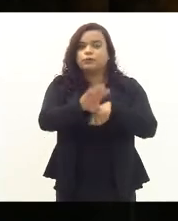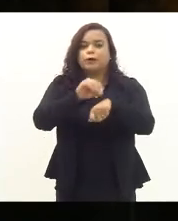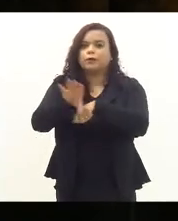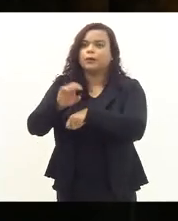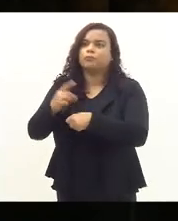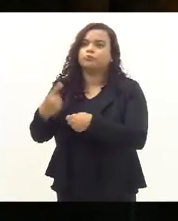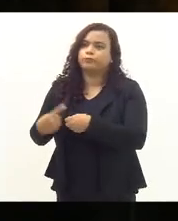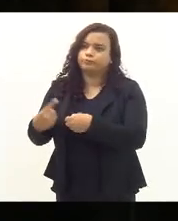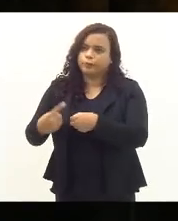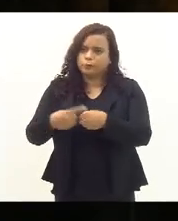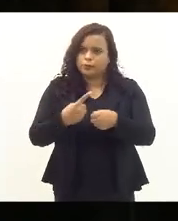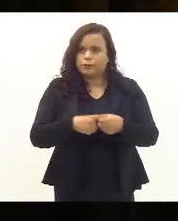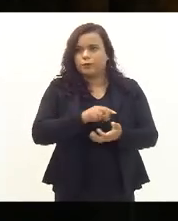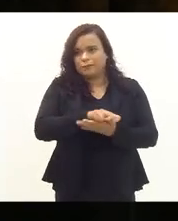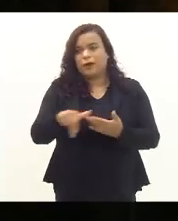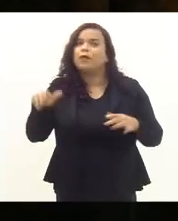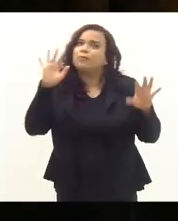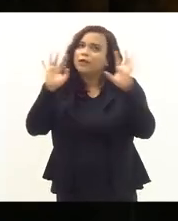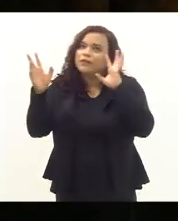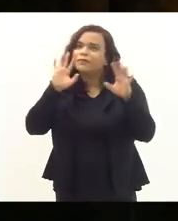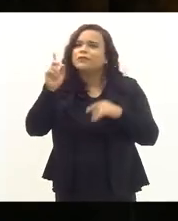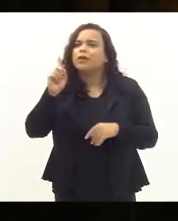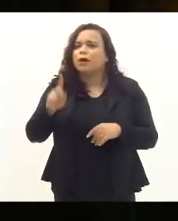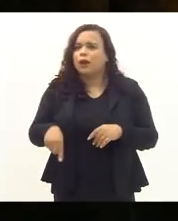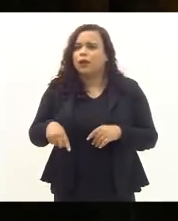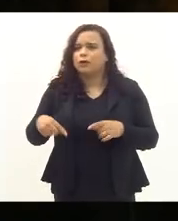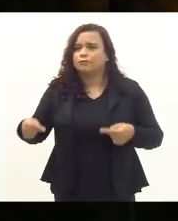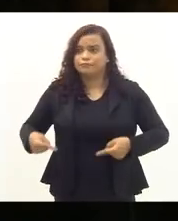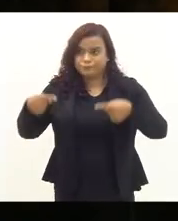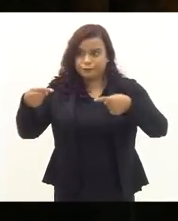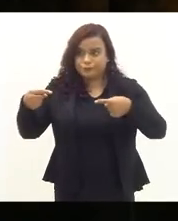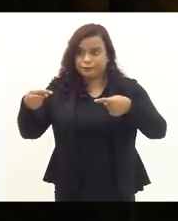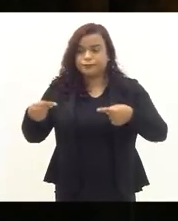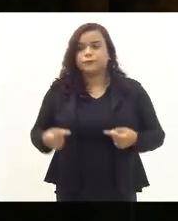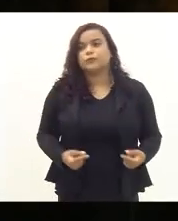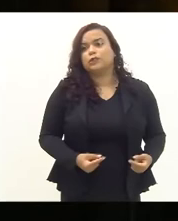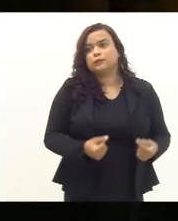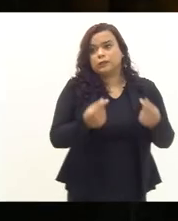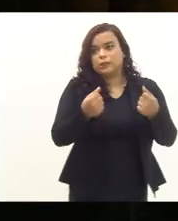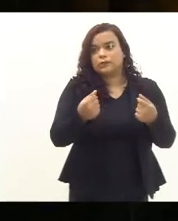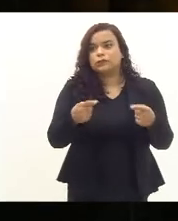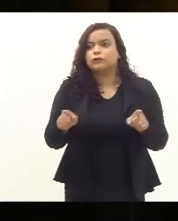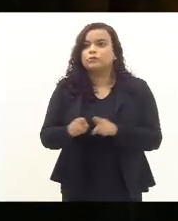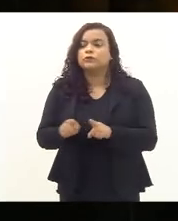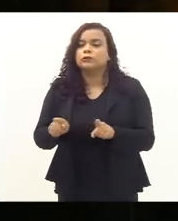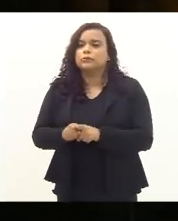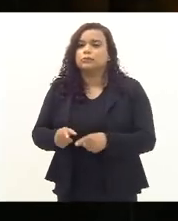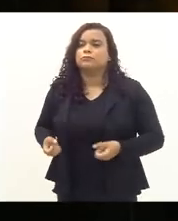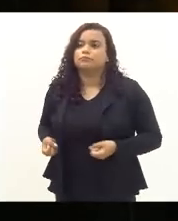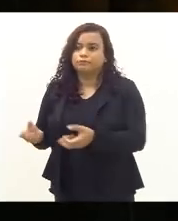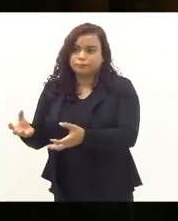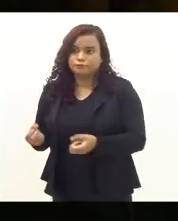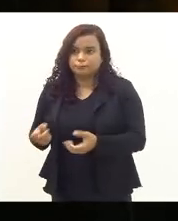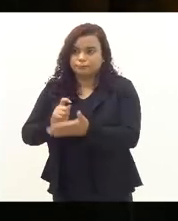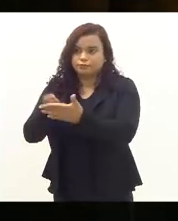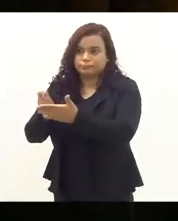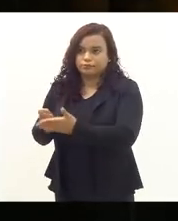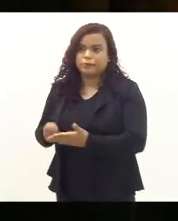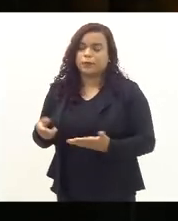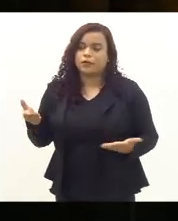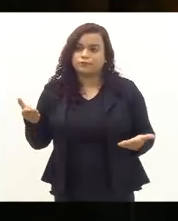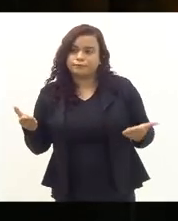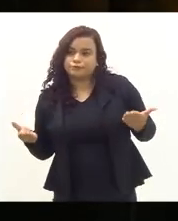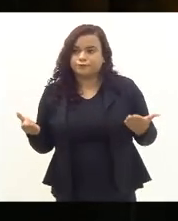a previsão é que o confronto entre receitas e despesas fique no Equilíbrio